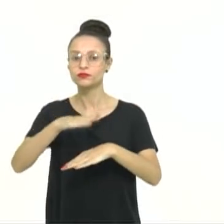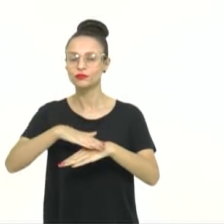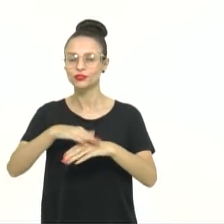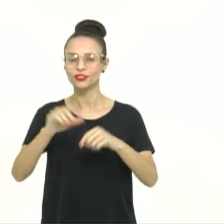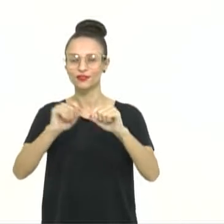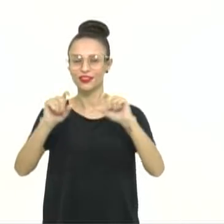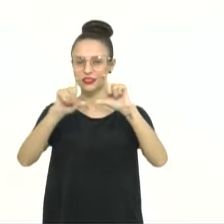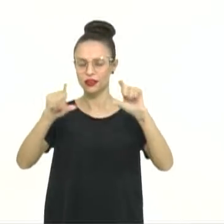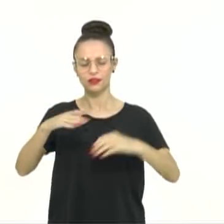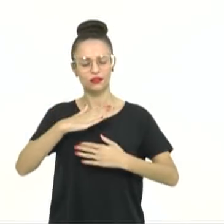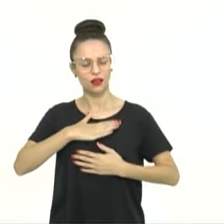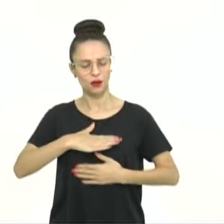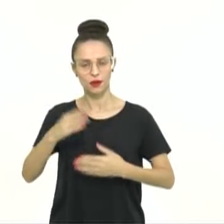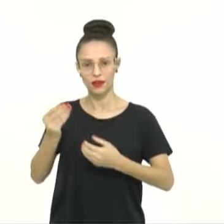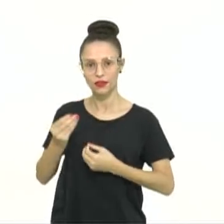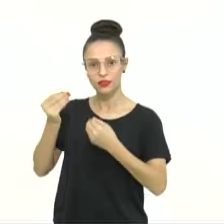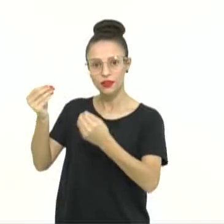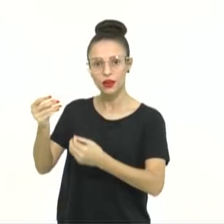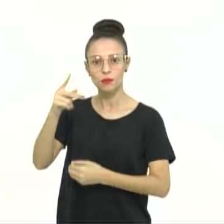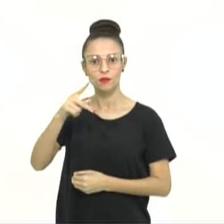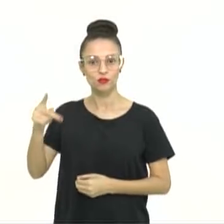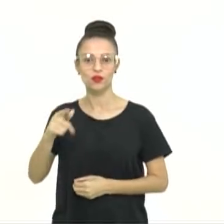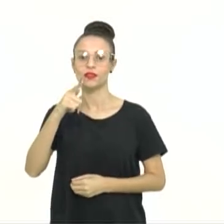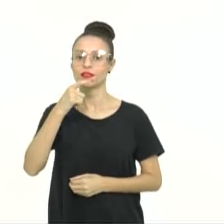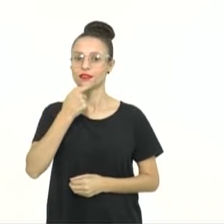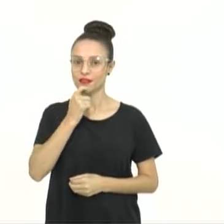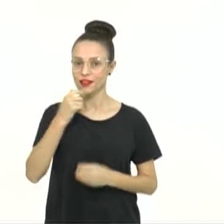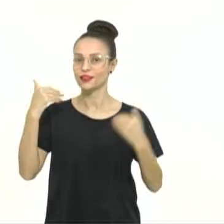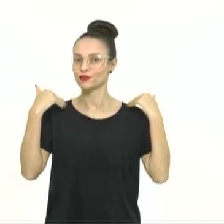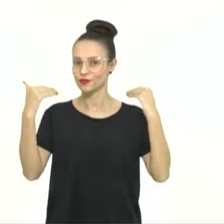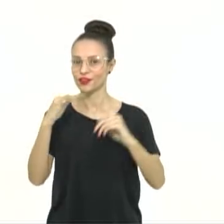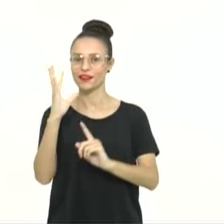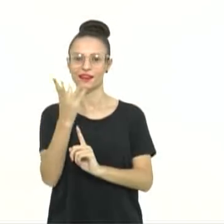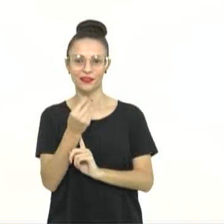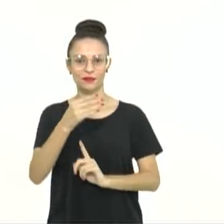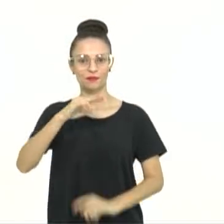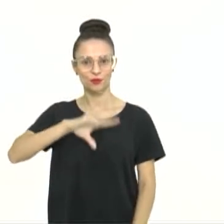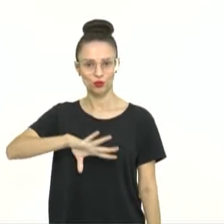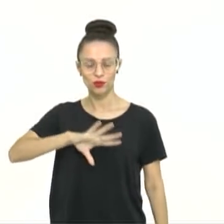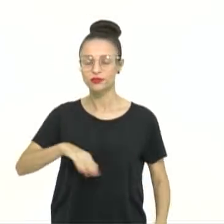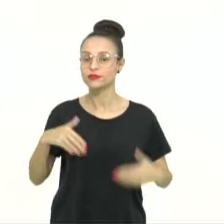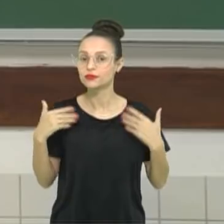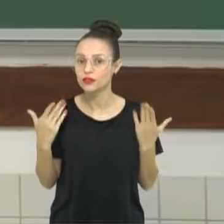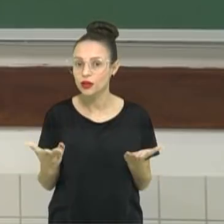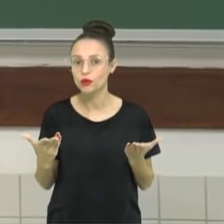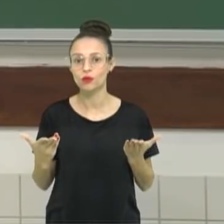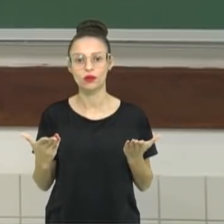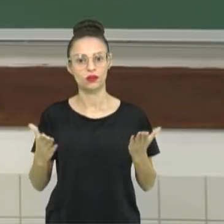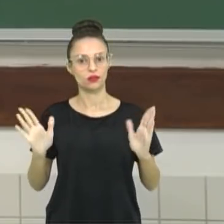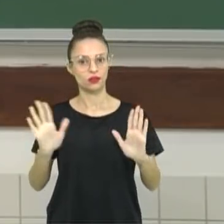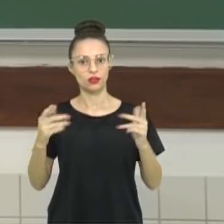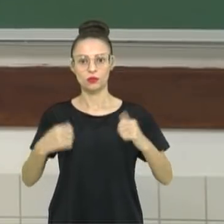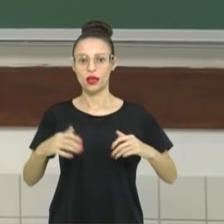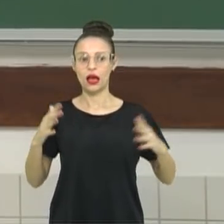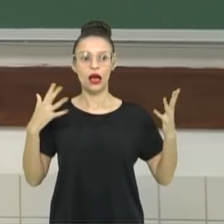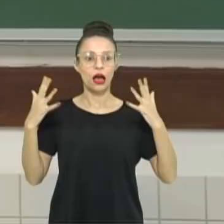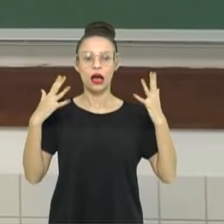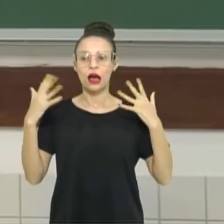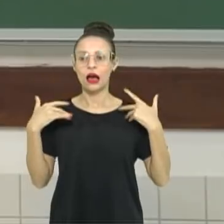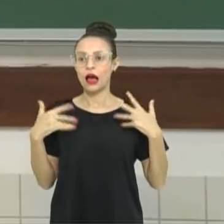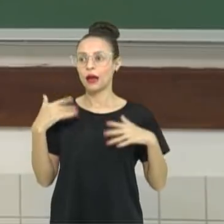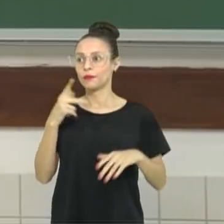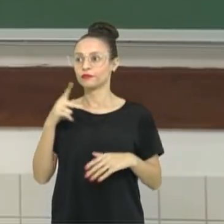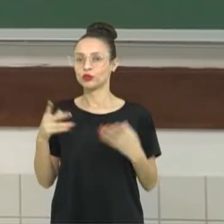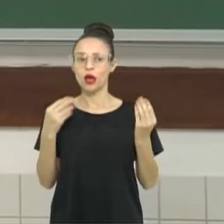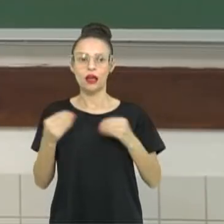e entregará aos seus professores de língua inglesa, educação física, arte e língua portuguesa. Portanto, não precisa se desesperar. Ai,